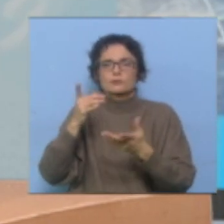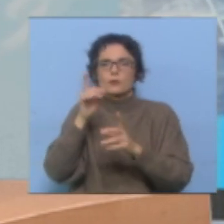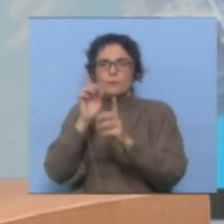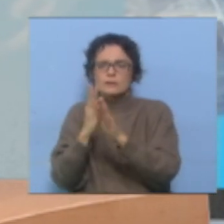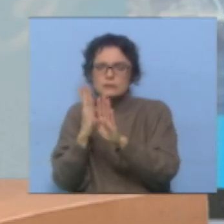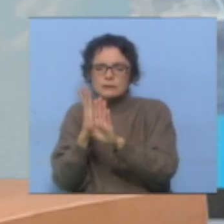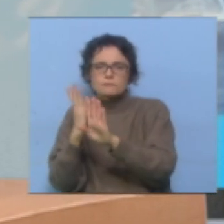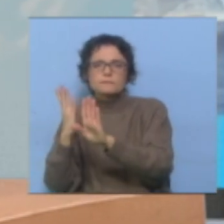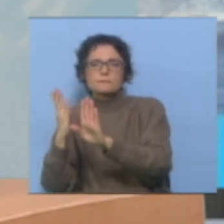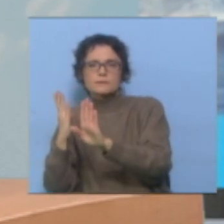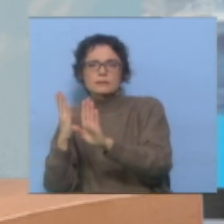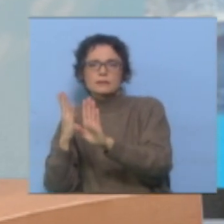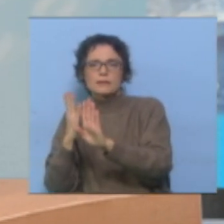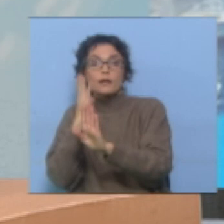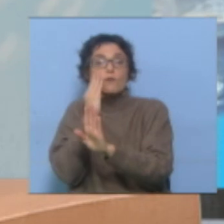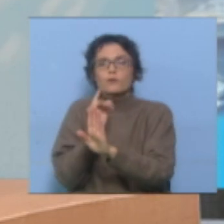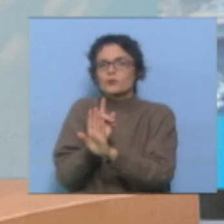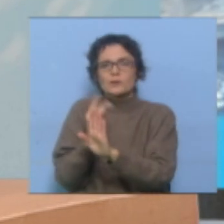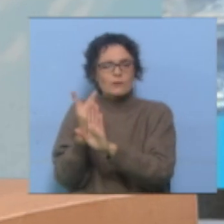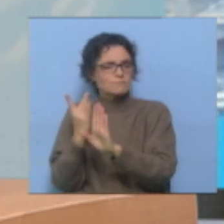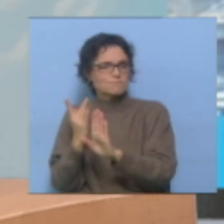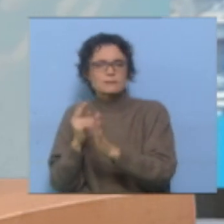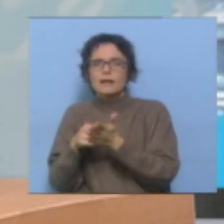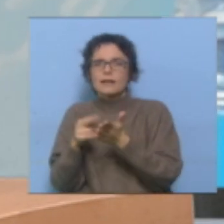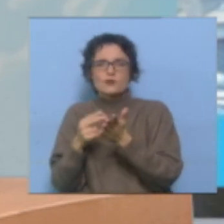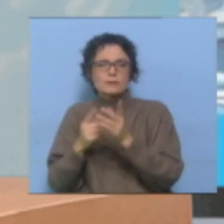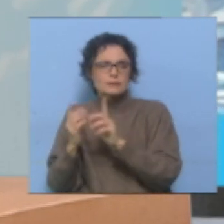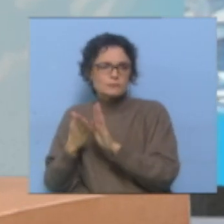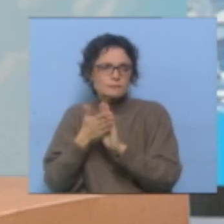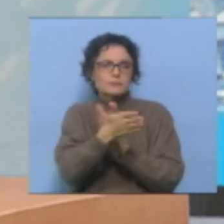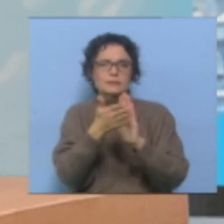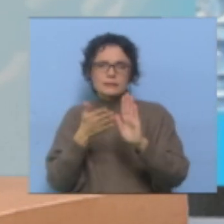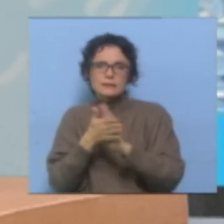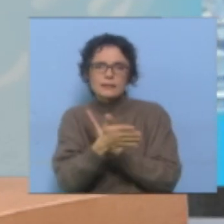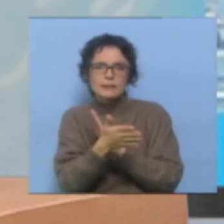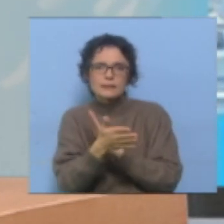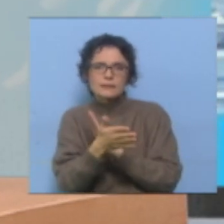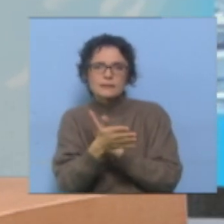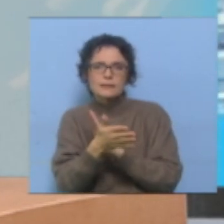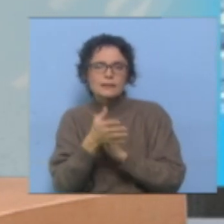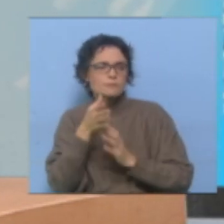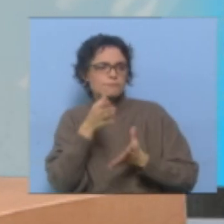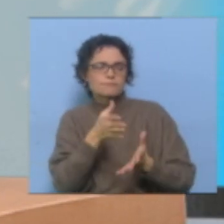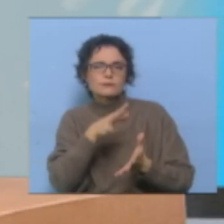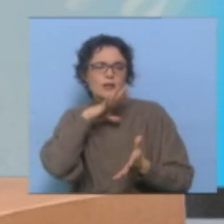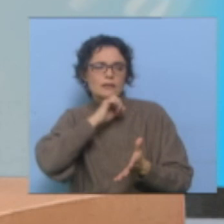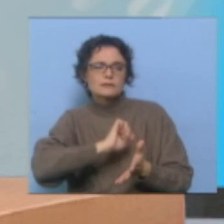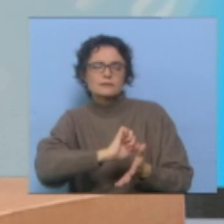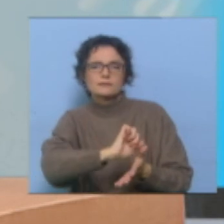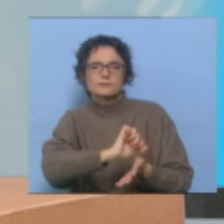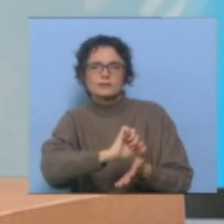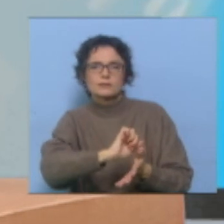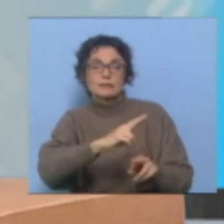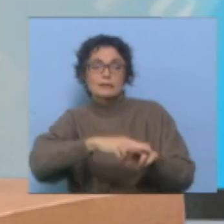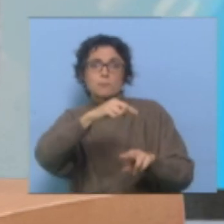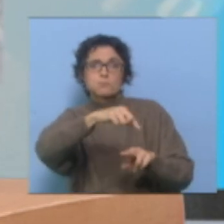isso na cidade, no cima de Buenos Aires. Observava isso, aquelas mães com a sua coragem, porque tinham lá o filho preso. Ele faz realçar esta